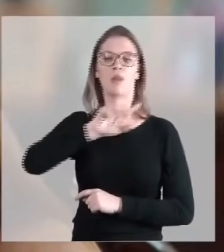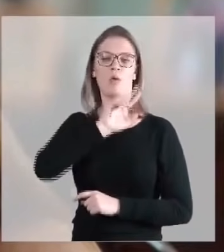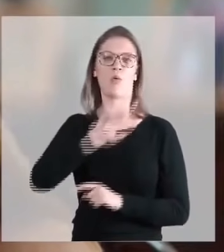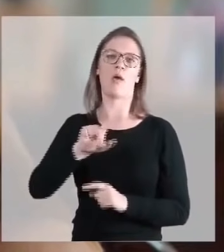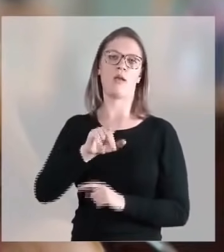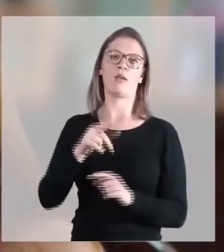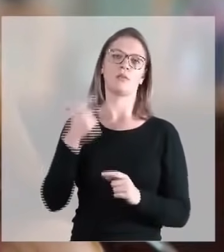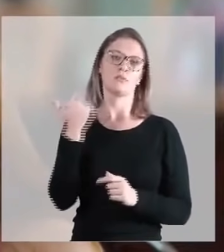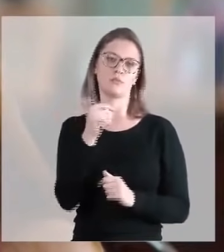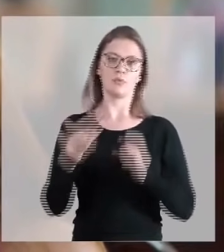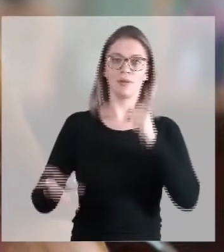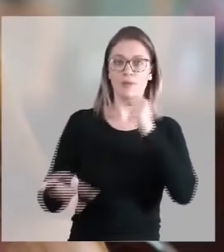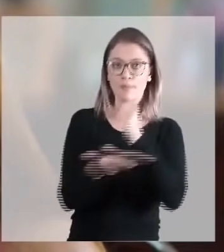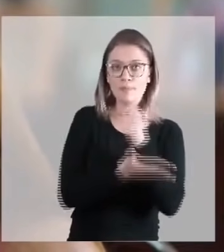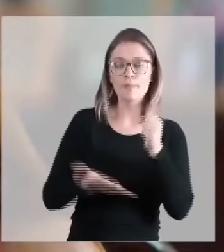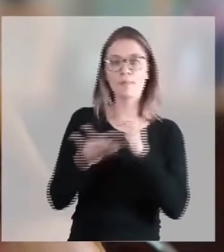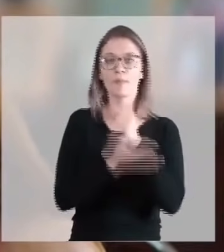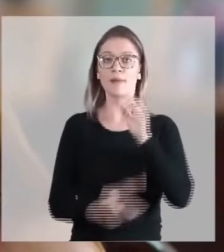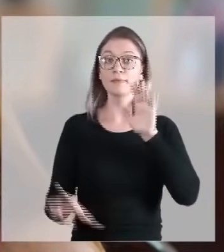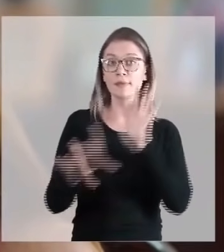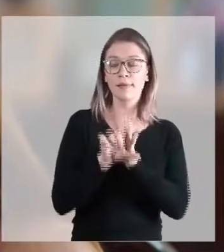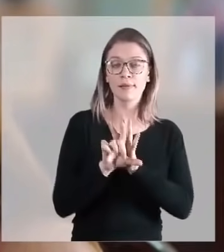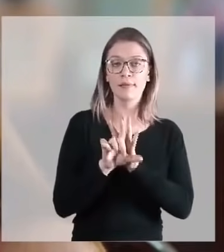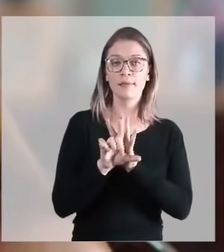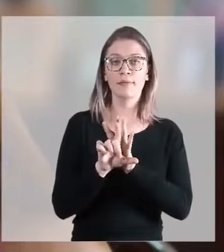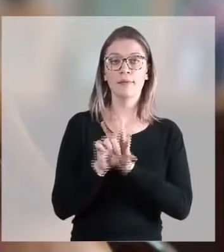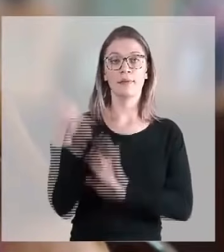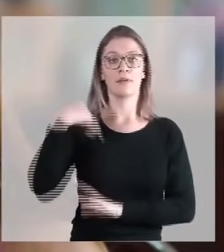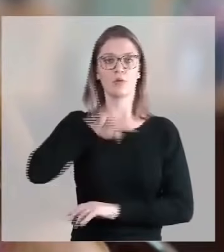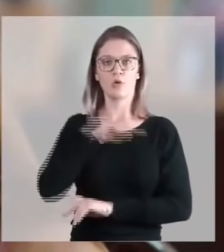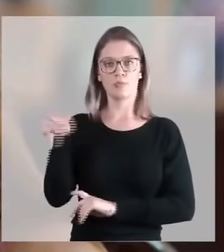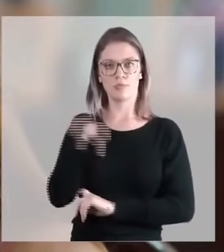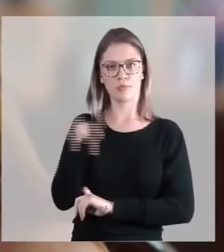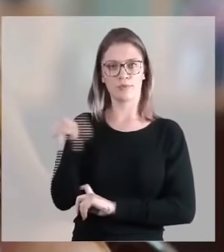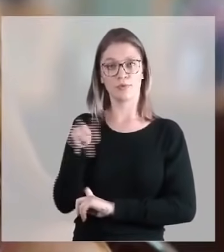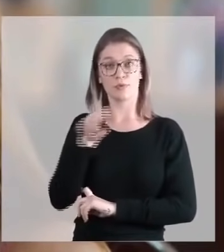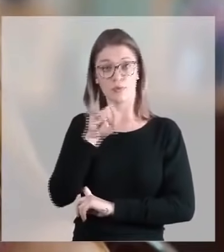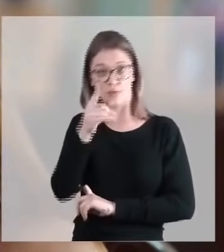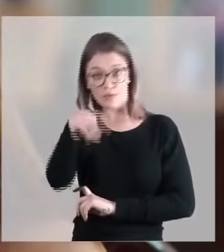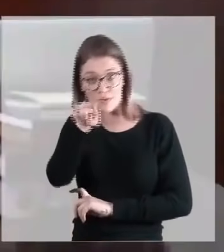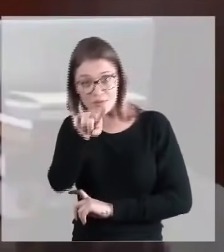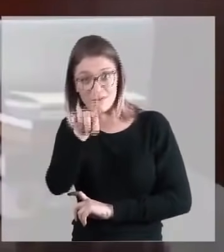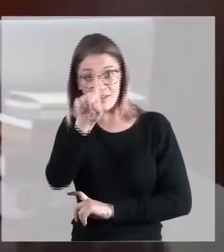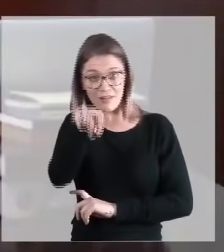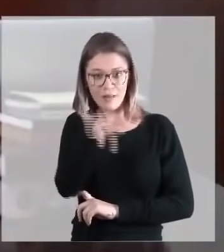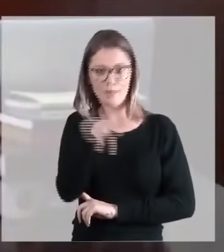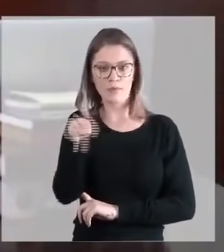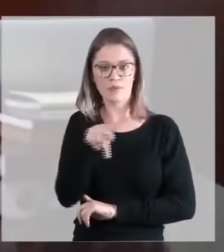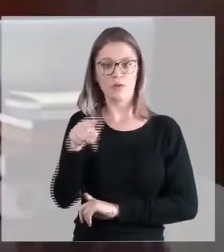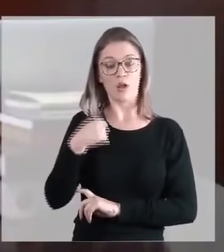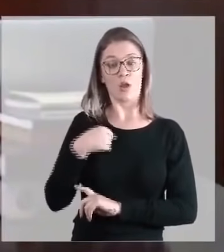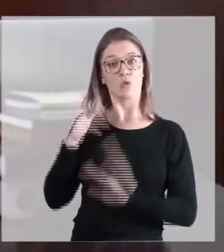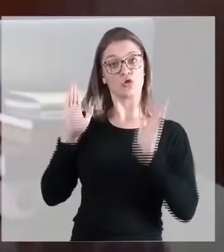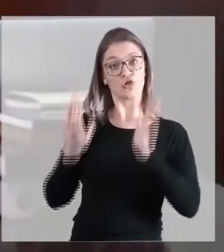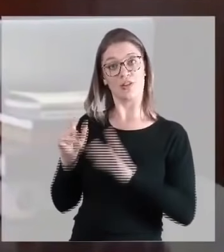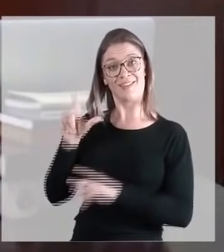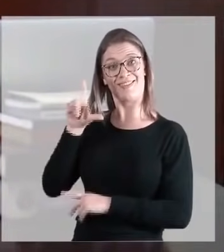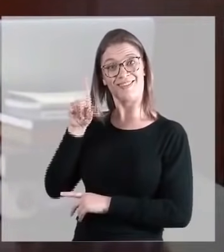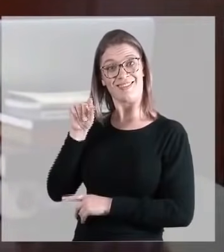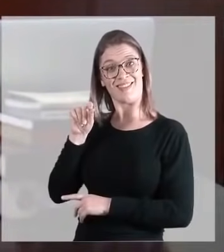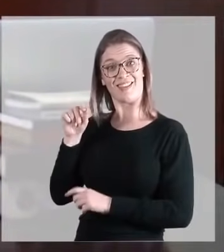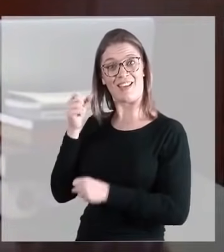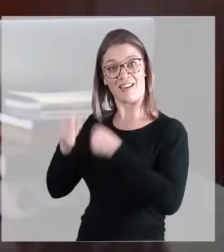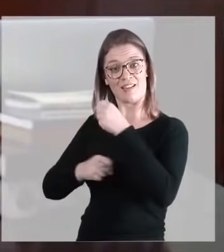encontram respaldo na legislação, e nós, como professores, se você assim como eu é professor, eu tenho já 10 anos de